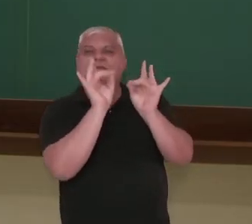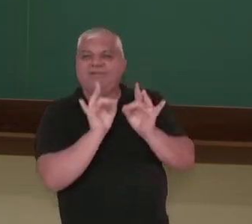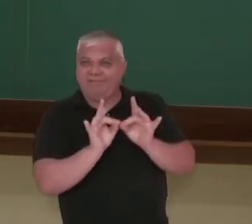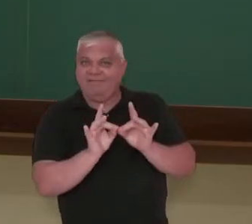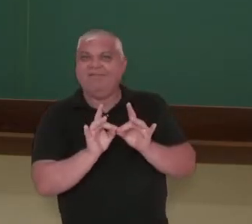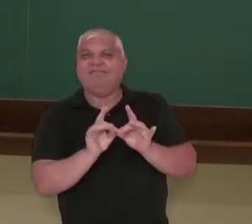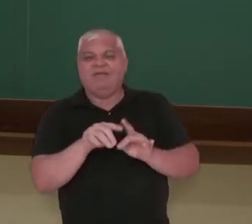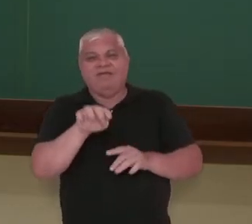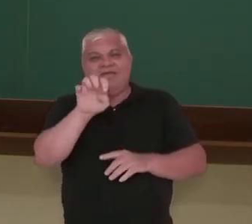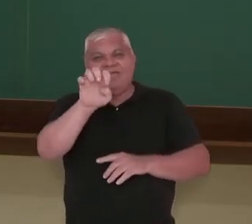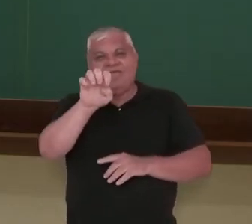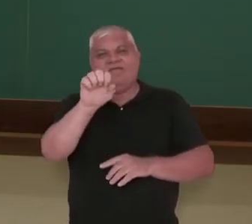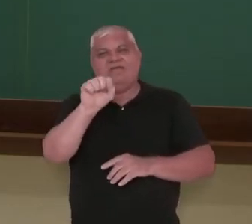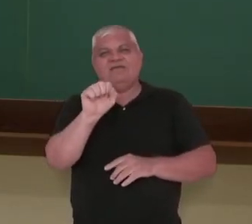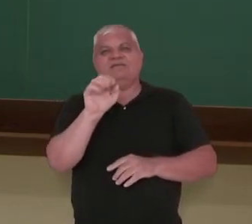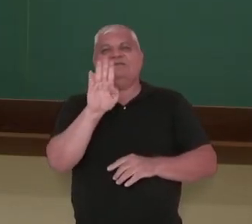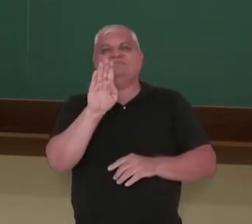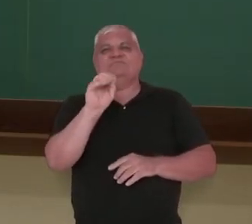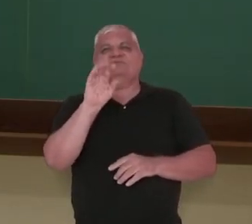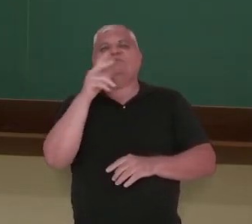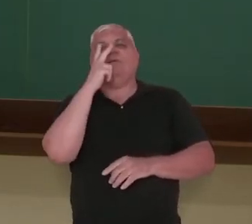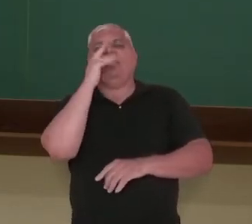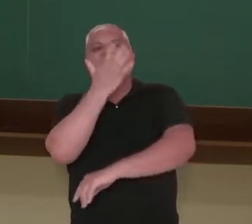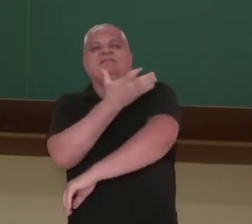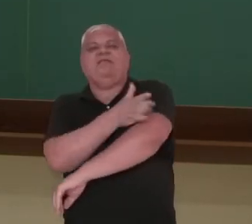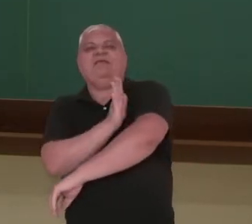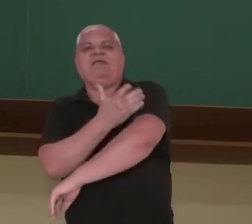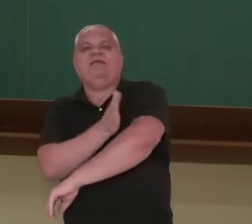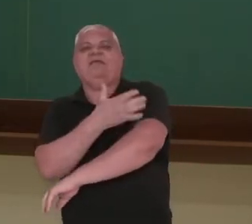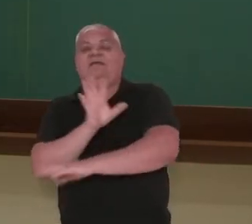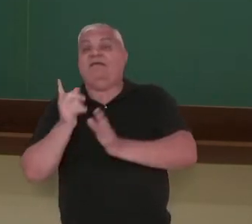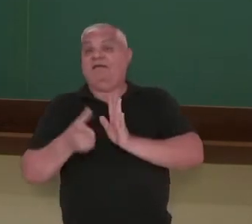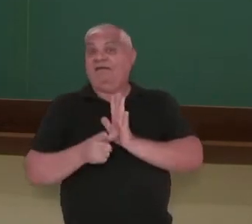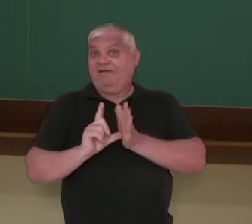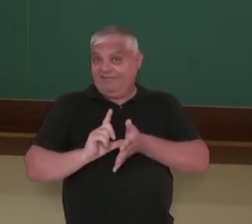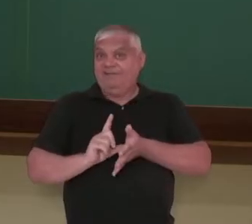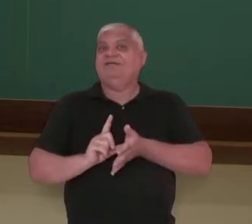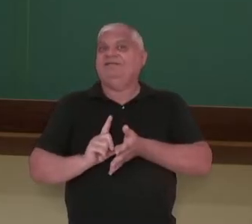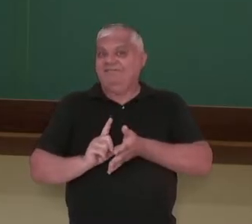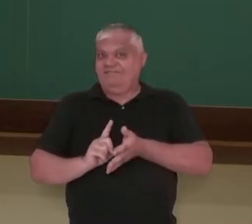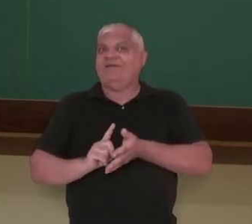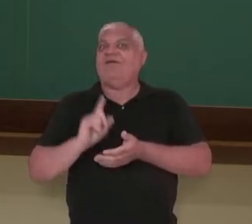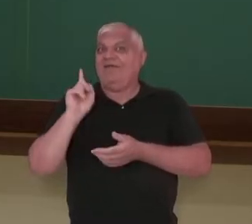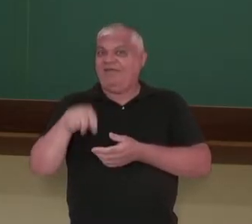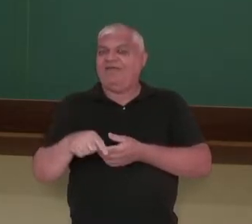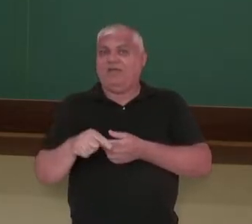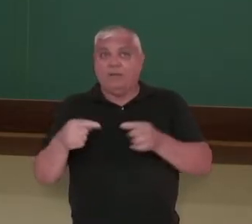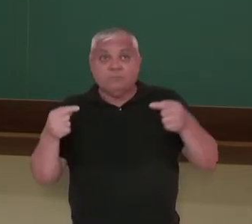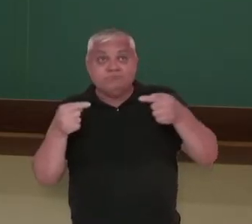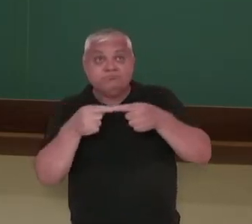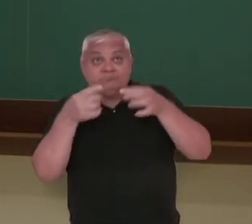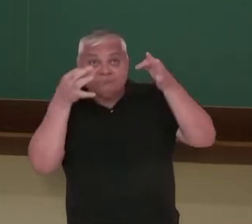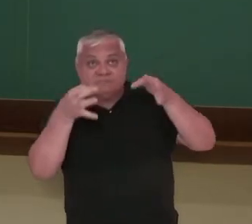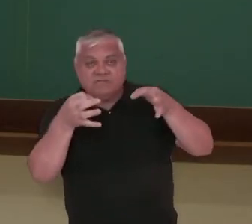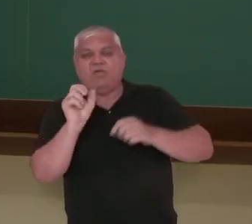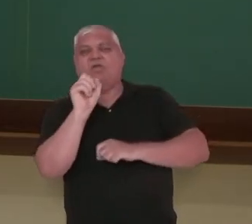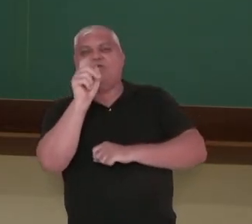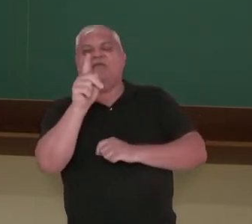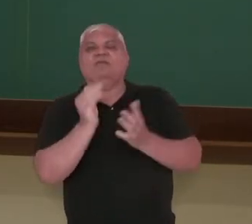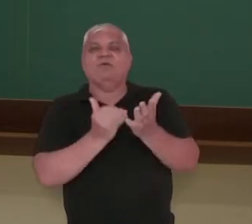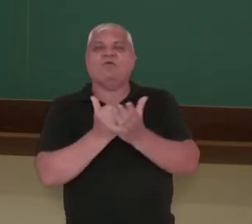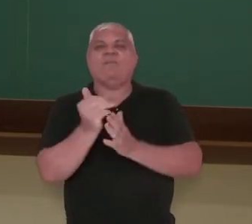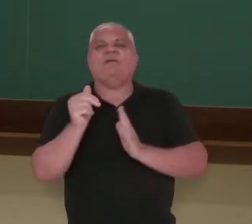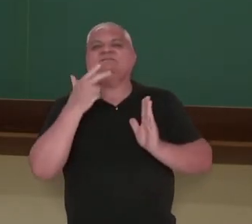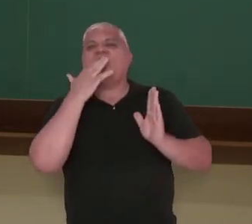esboço é exatamente o treino antes de fazer a pintura. Você vai ver se vai dar certo a temática naquela tela. Deu certo através do esboço, daí você começa a pintar,